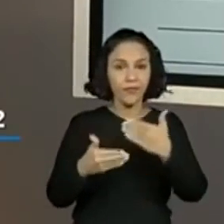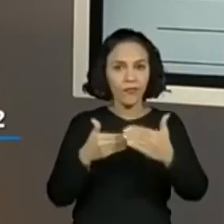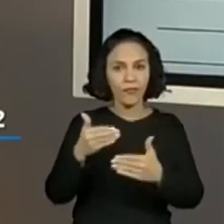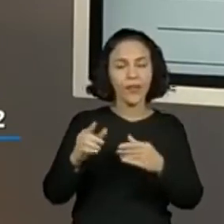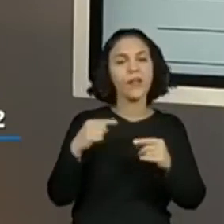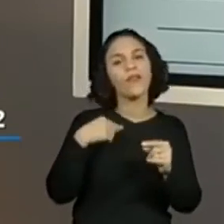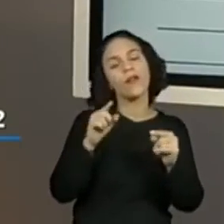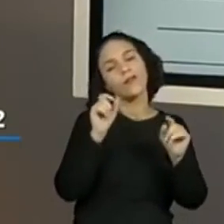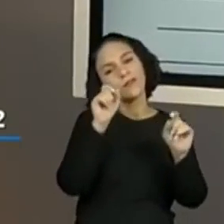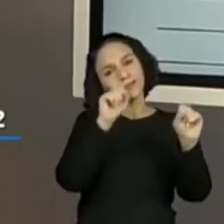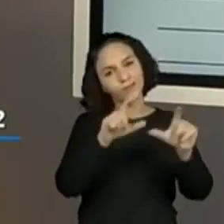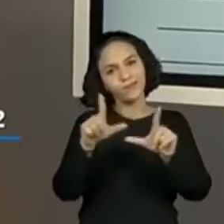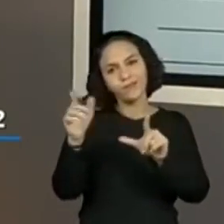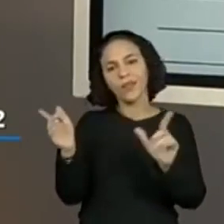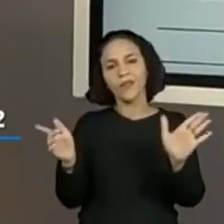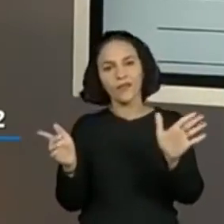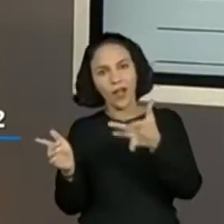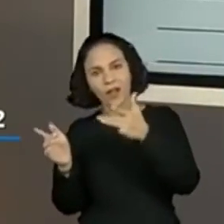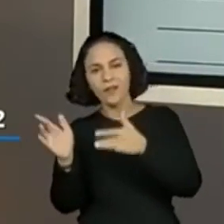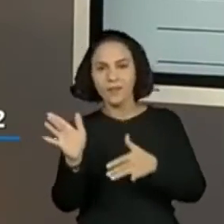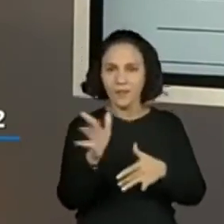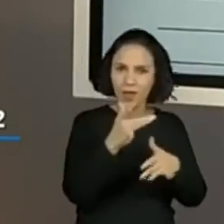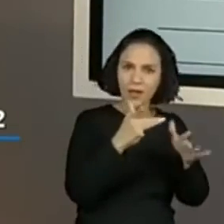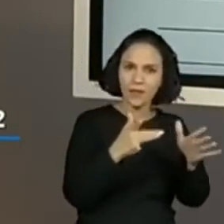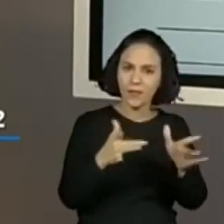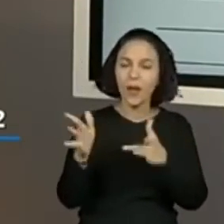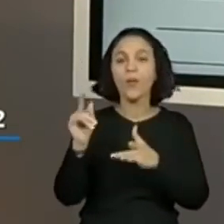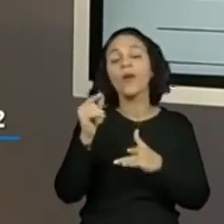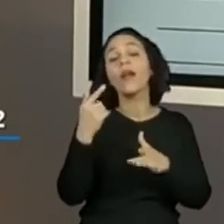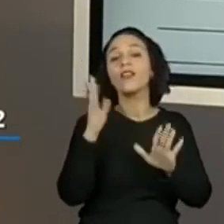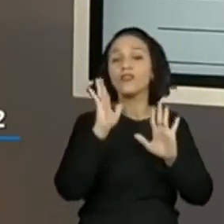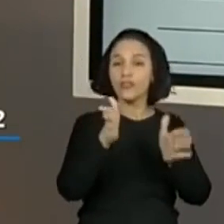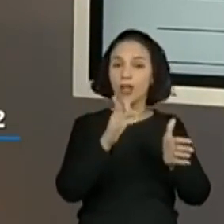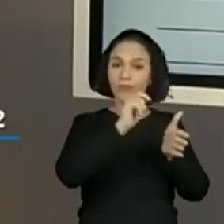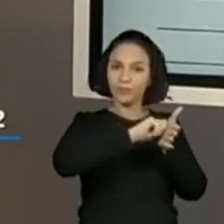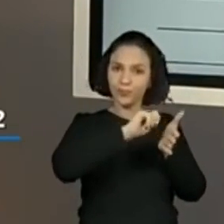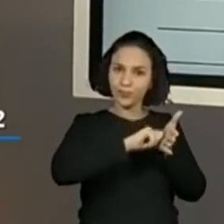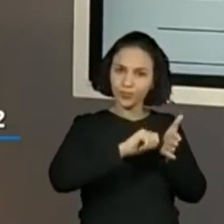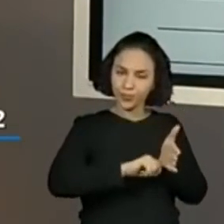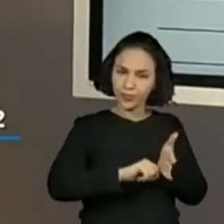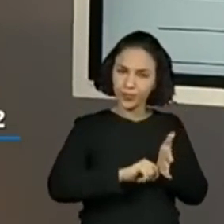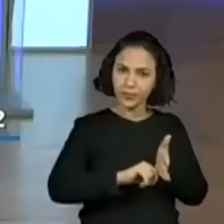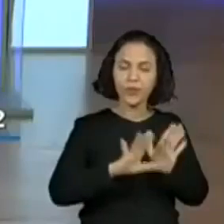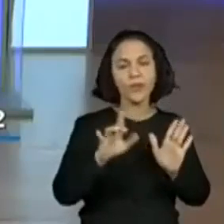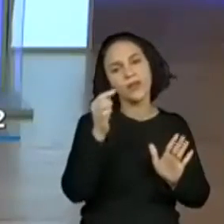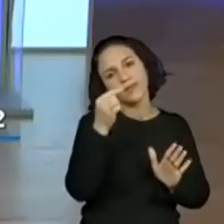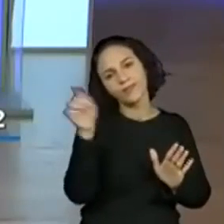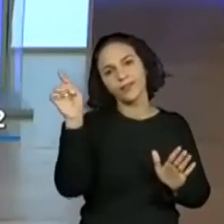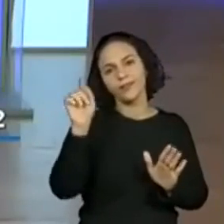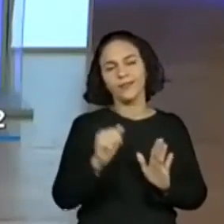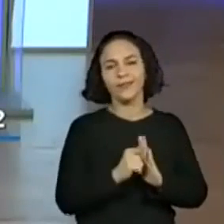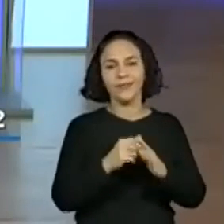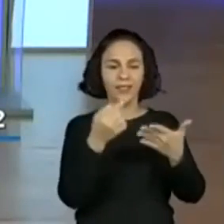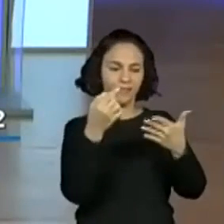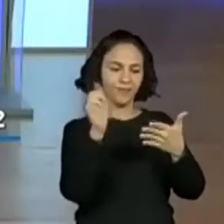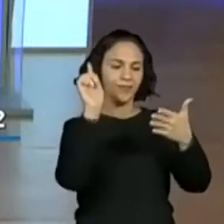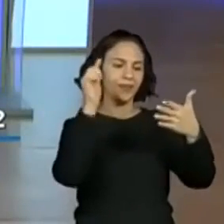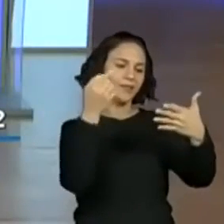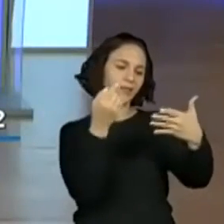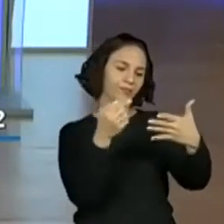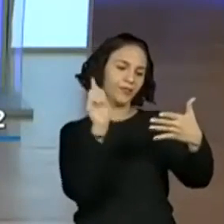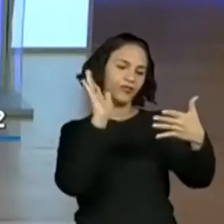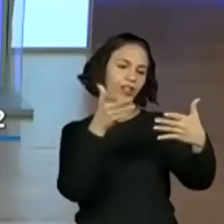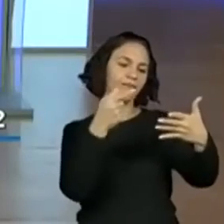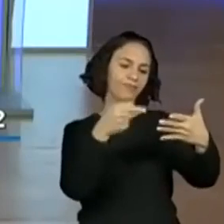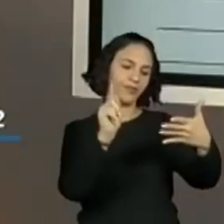vir com a tela para vocês acompanharem, porque aquilo que a gente já escreveu, a gente vai... ticando, vai a gente vai riscando. Grifar